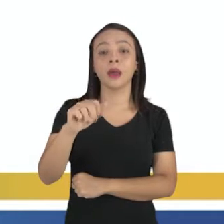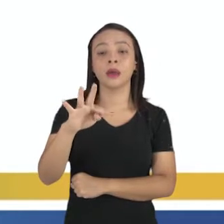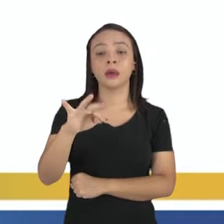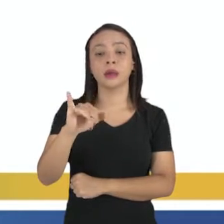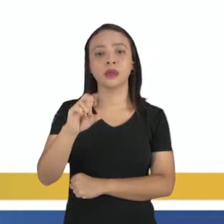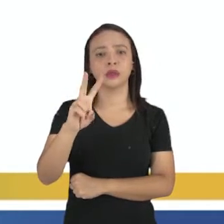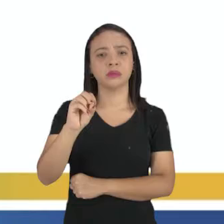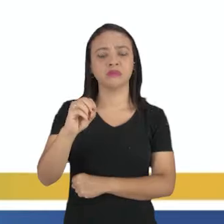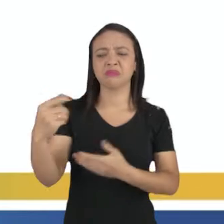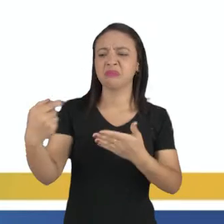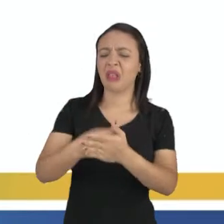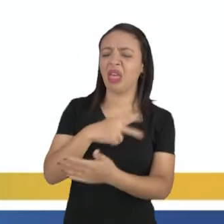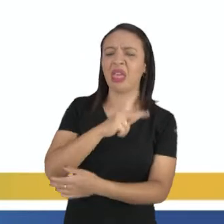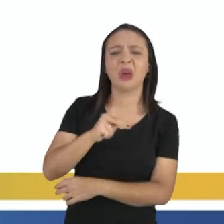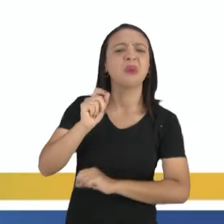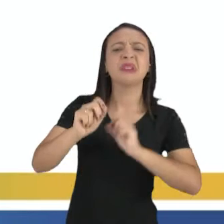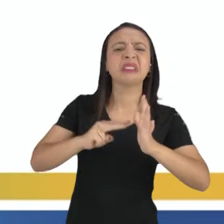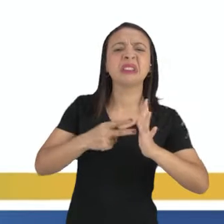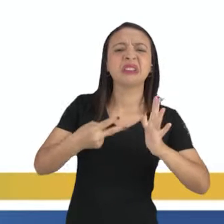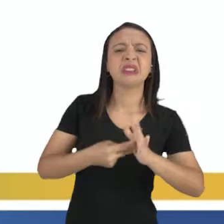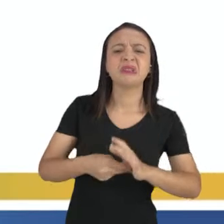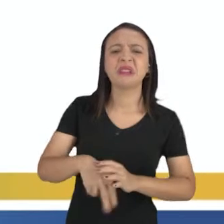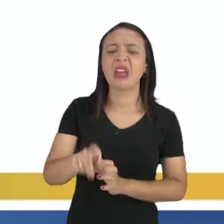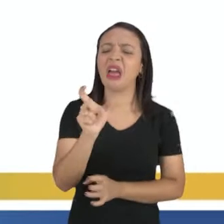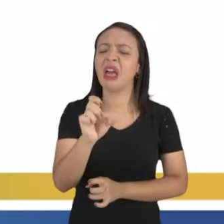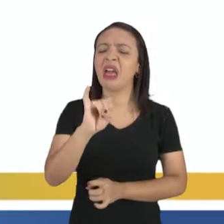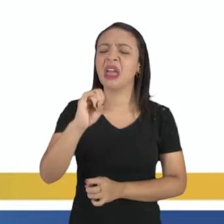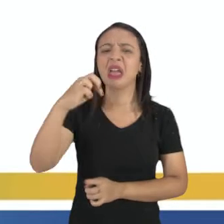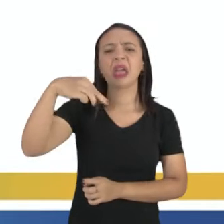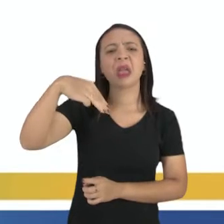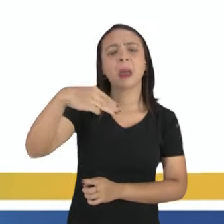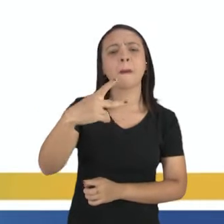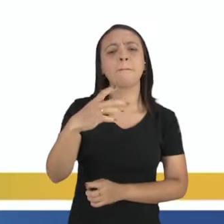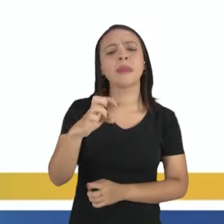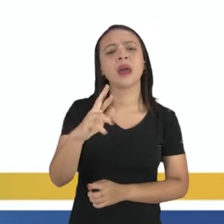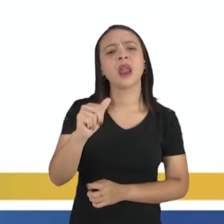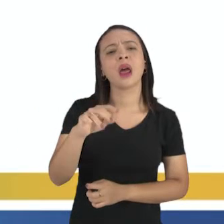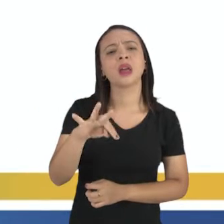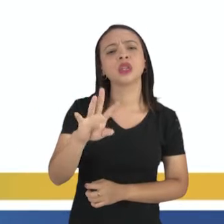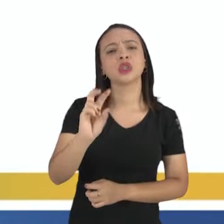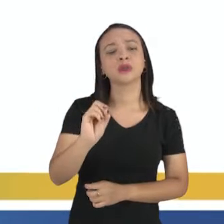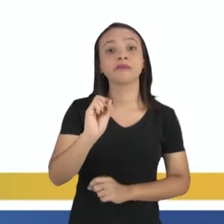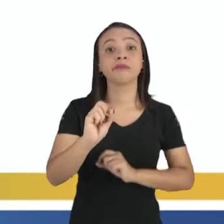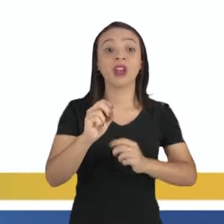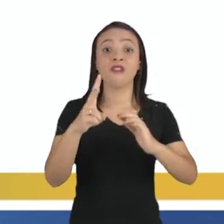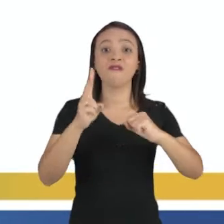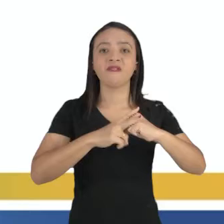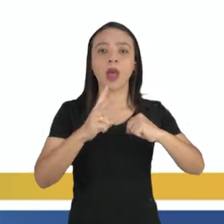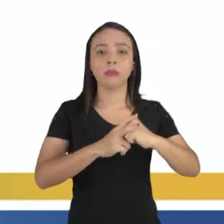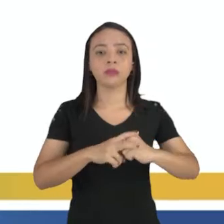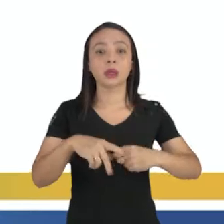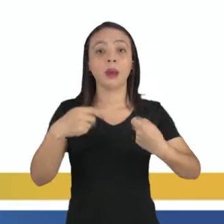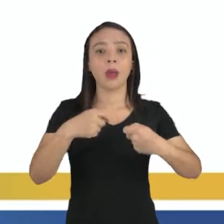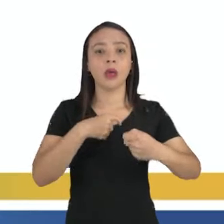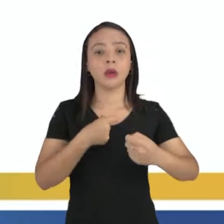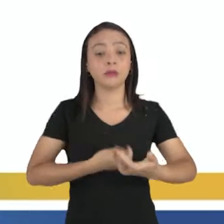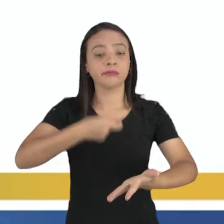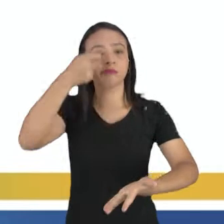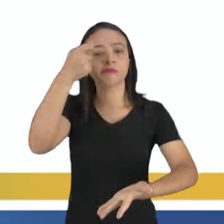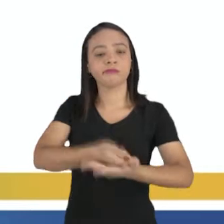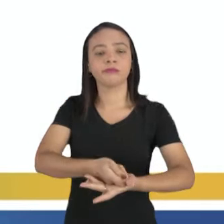dizer, professor, o que é modo imperativo? Eu não lembro mais. São verbos que designam ordem.